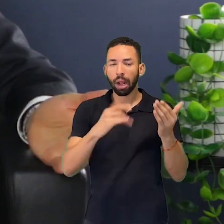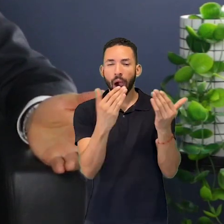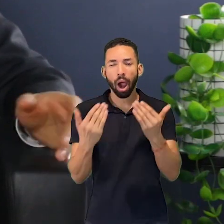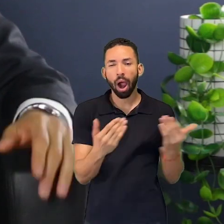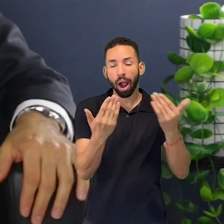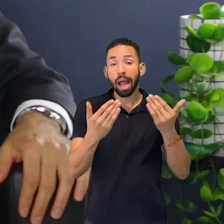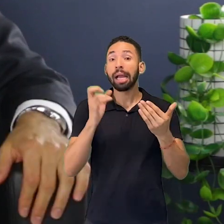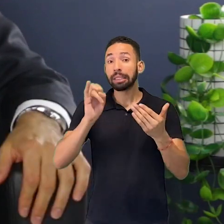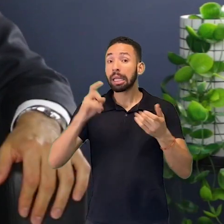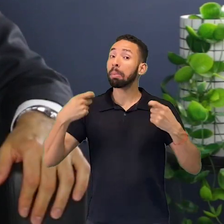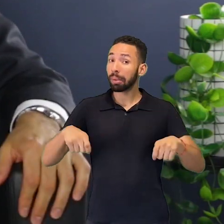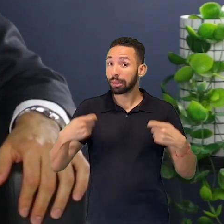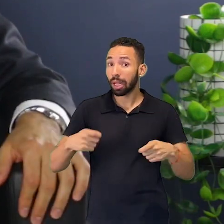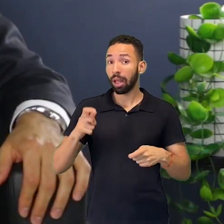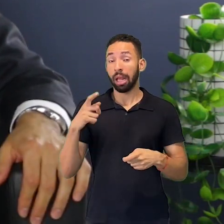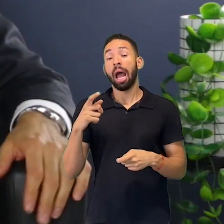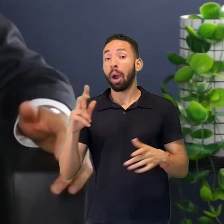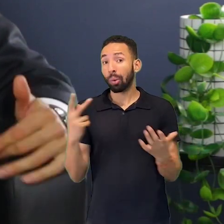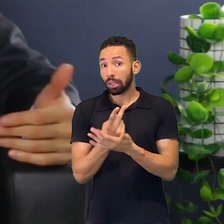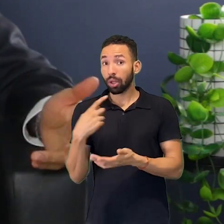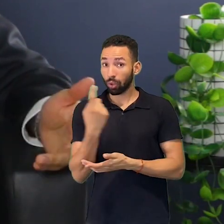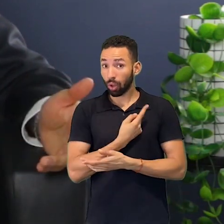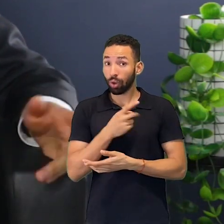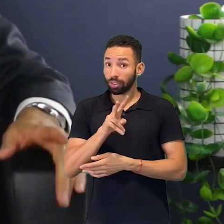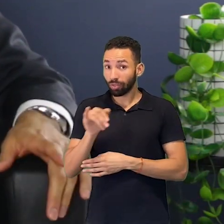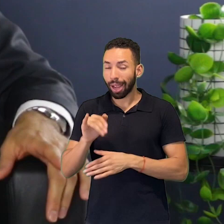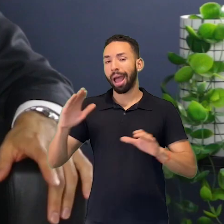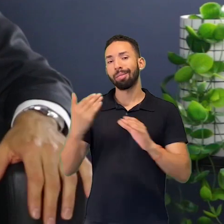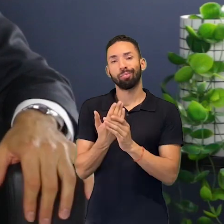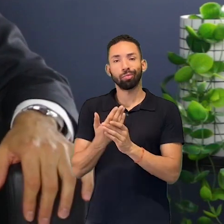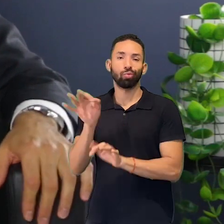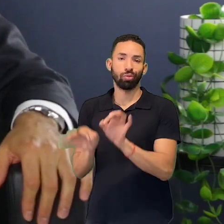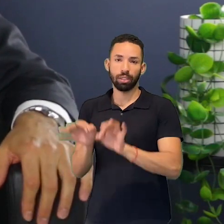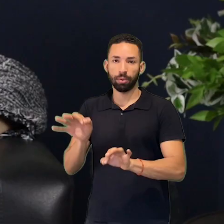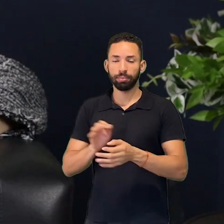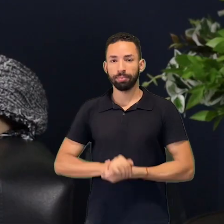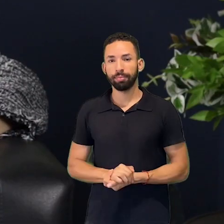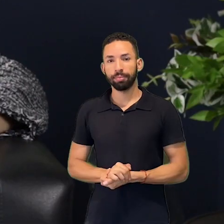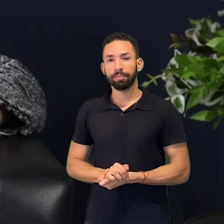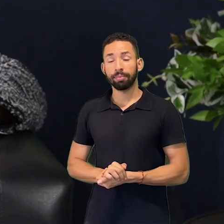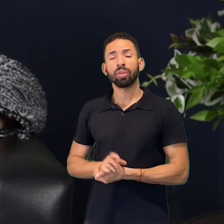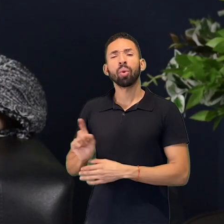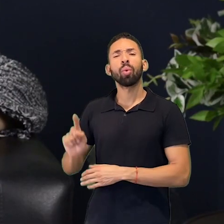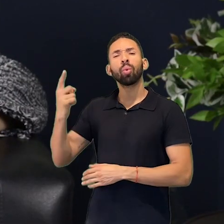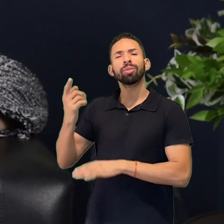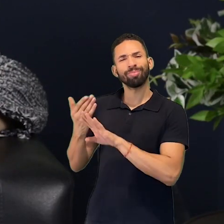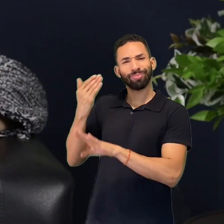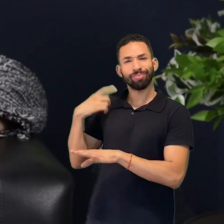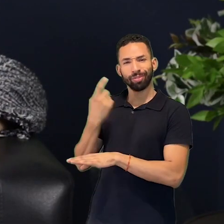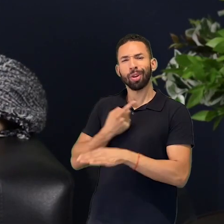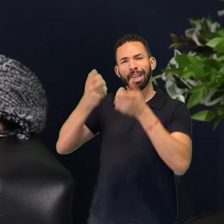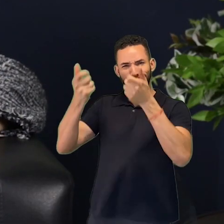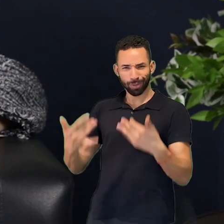esses documentos e, se for o caso, se for necessário, nós entraremos com uma ação judicial. E no último